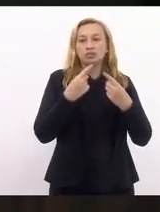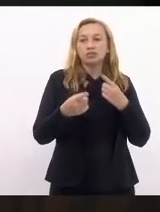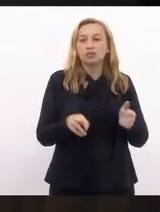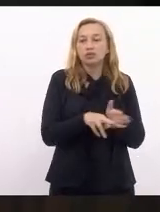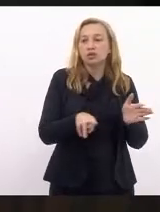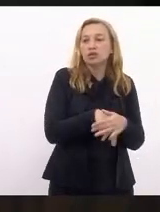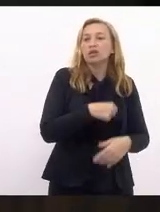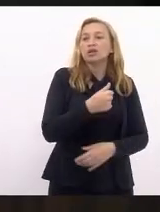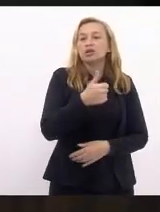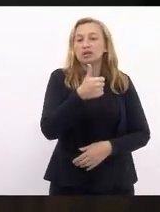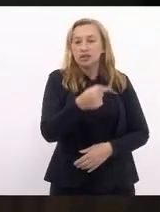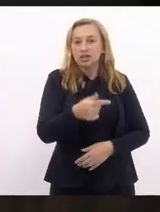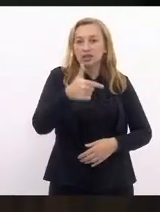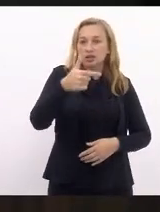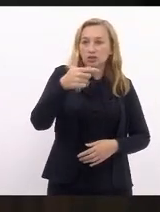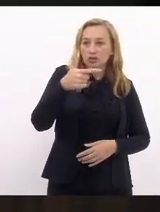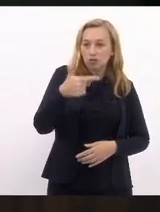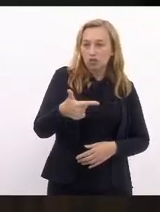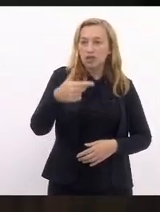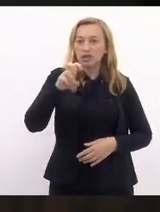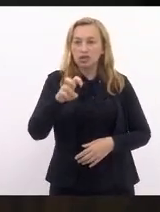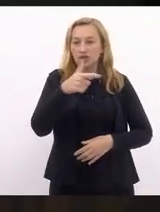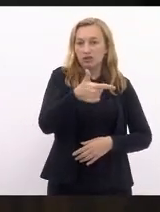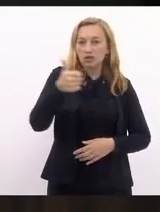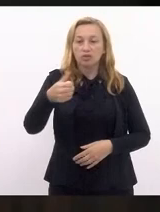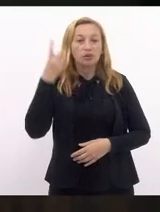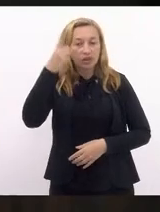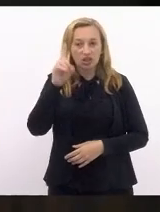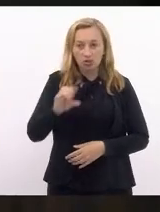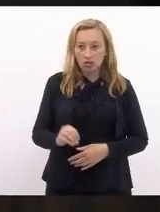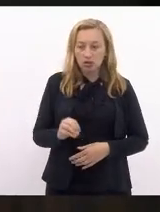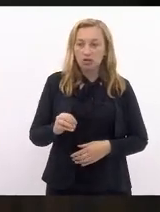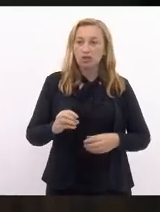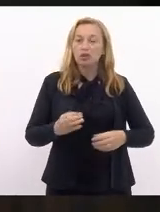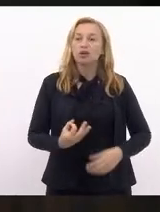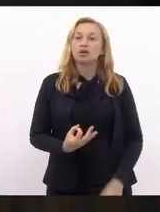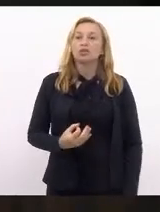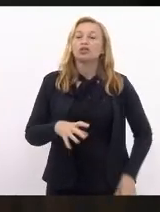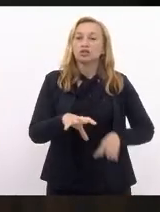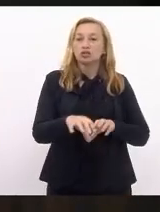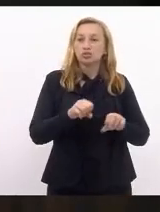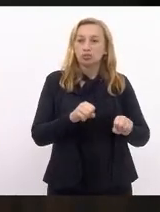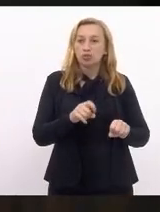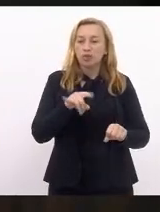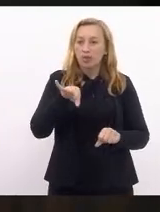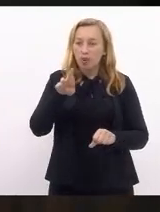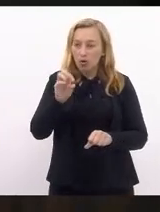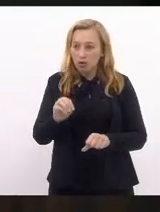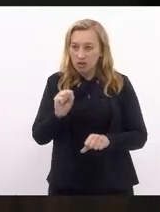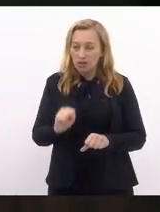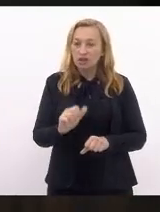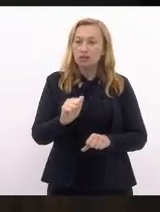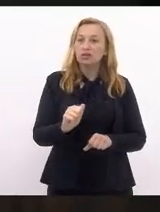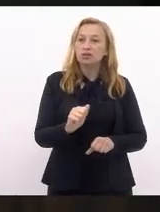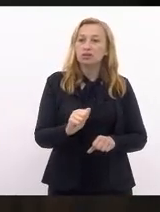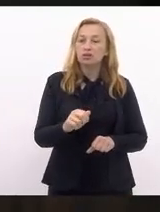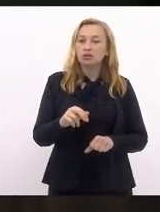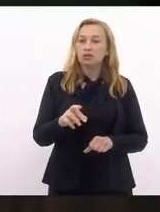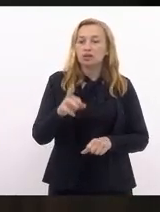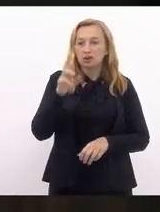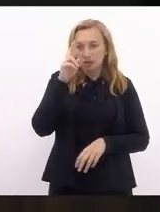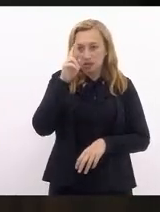a tesouros ao725 de 21 de autoria Deputado Dionísio Lins concede o diploma Barbosa Lima sobrinho Excelentíssimo Senhor